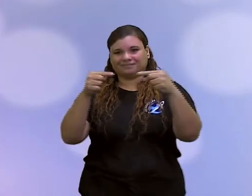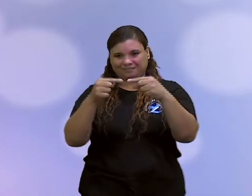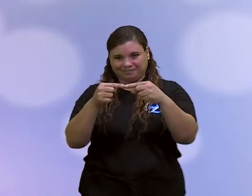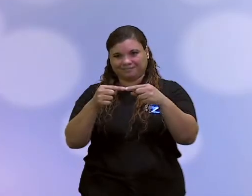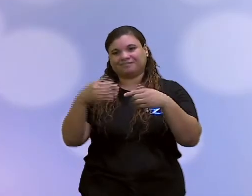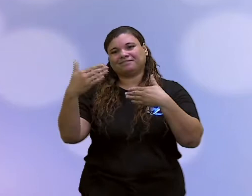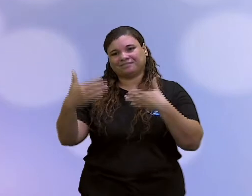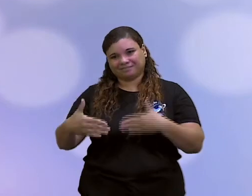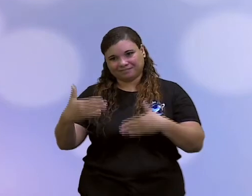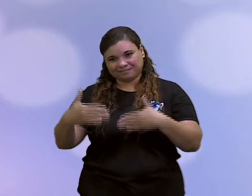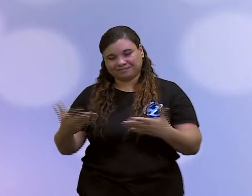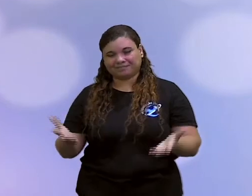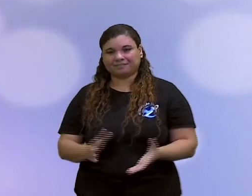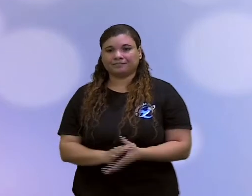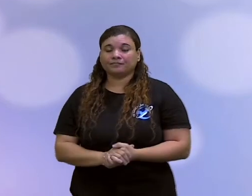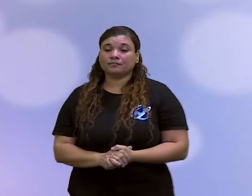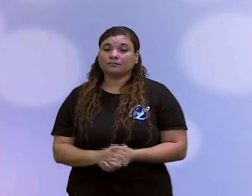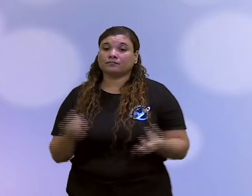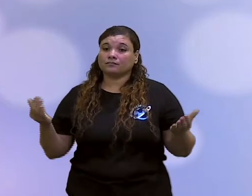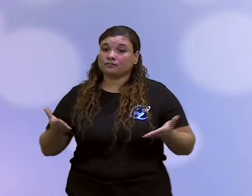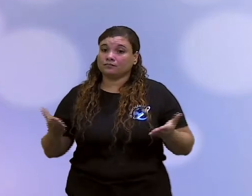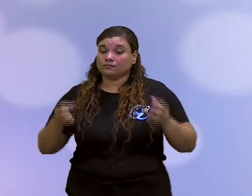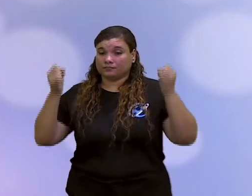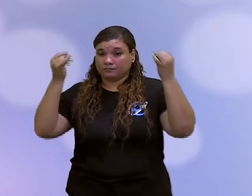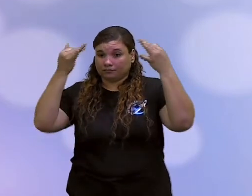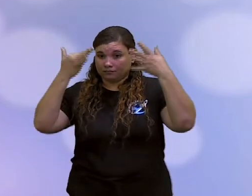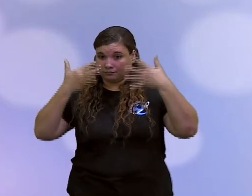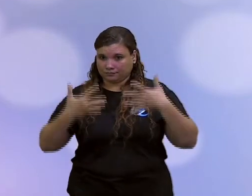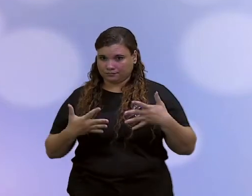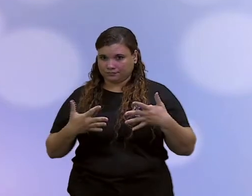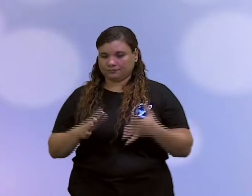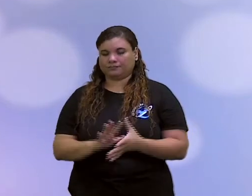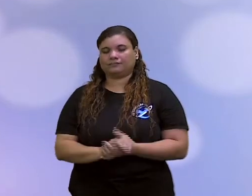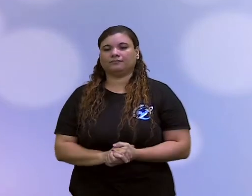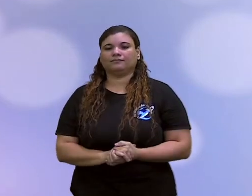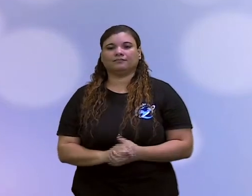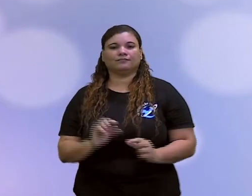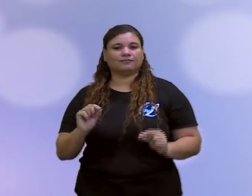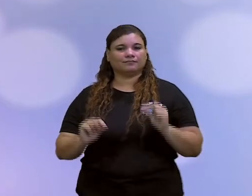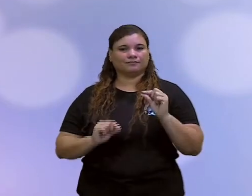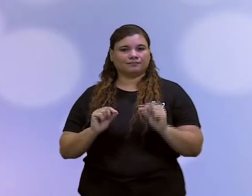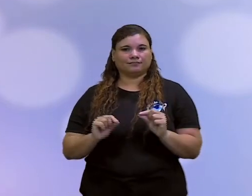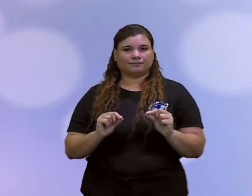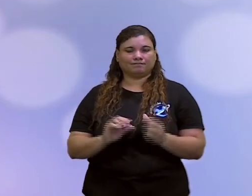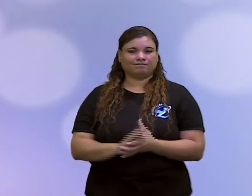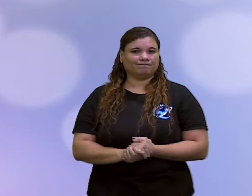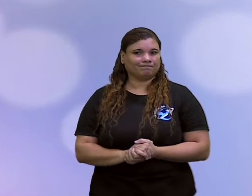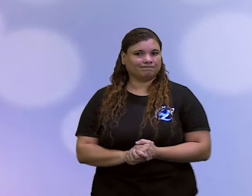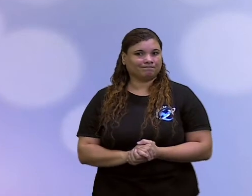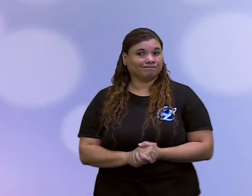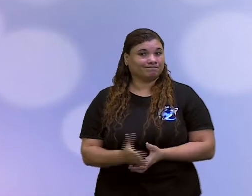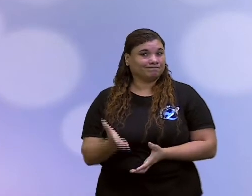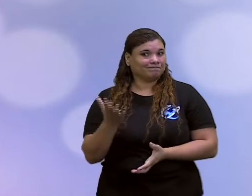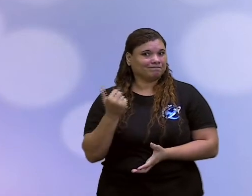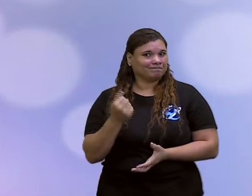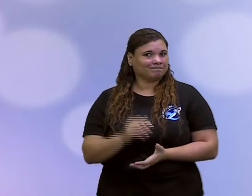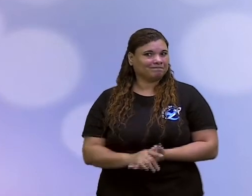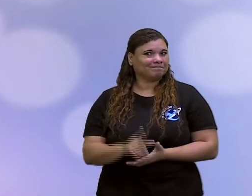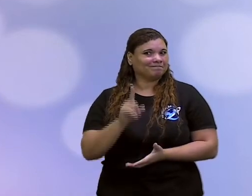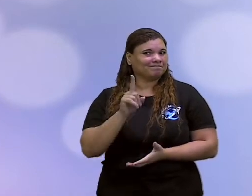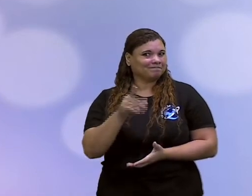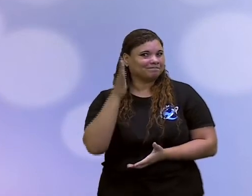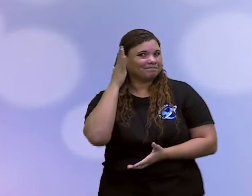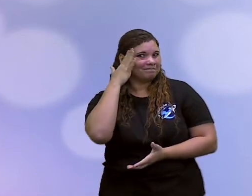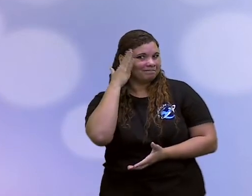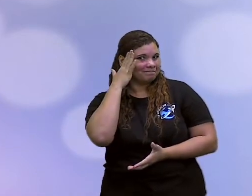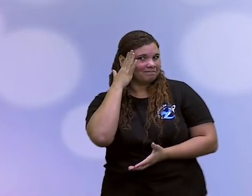Agora, nós vamos falar um pouquinho sobre algo que é muito interessante. É o você sabia. Isso. Você já